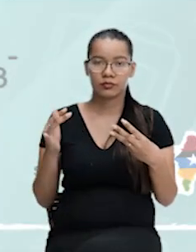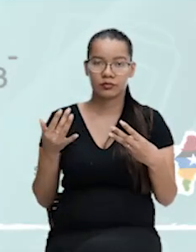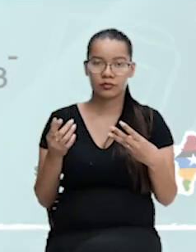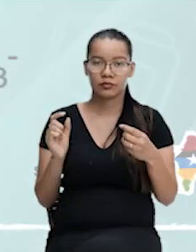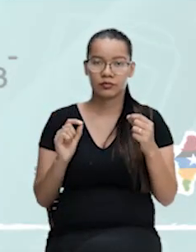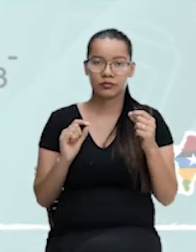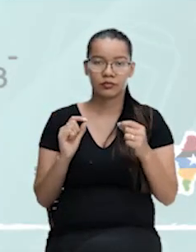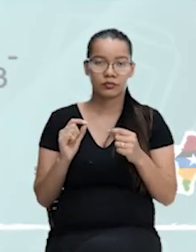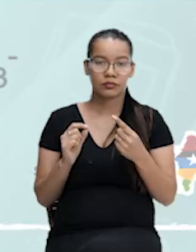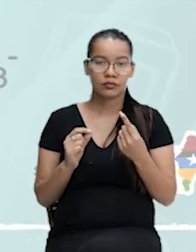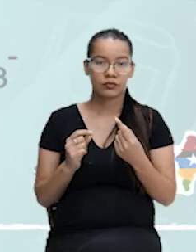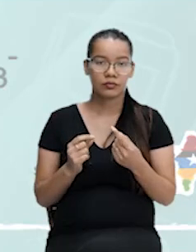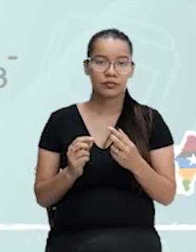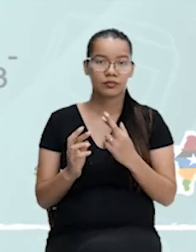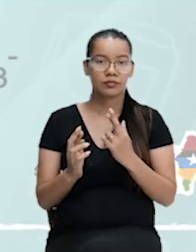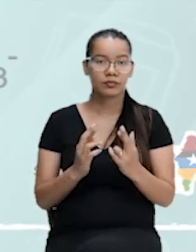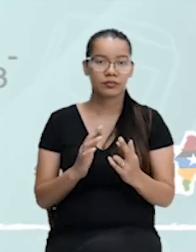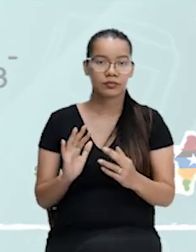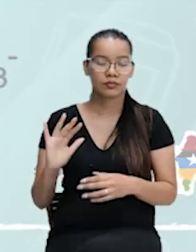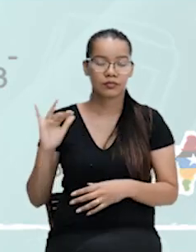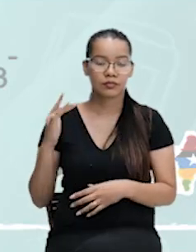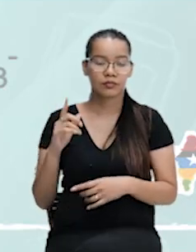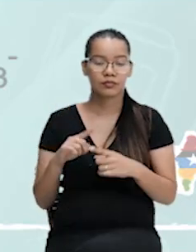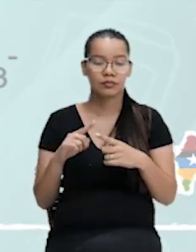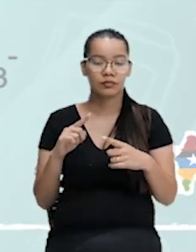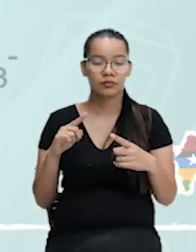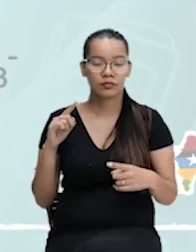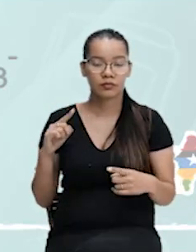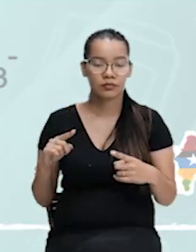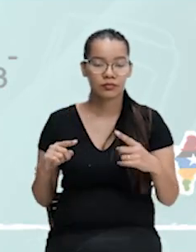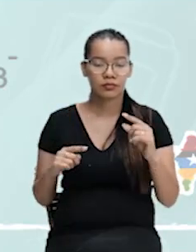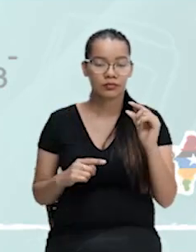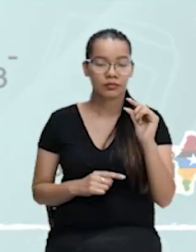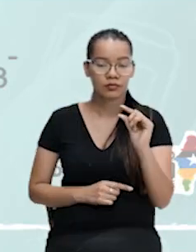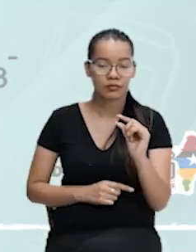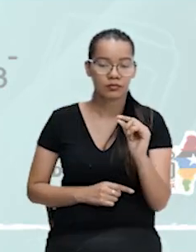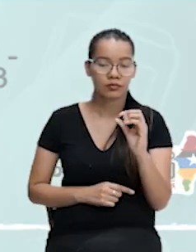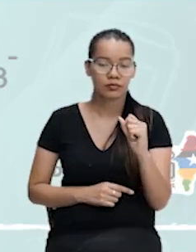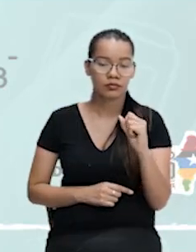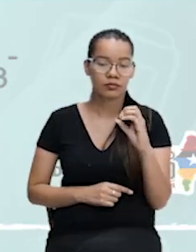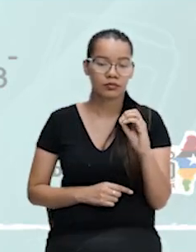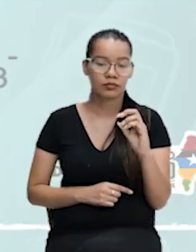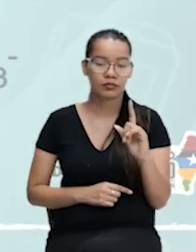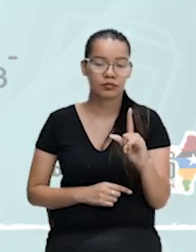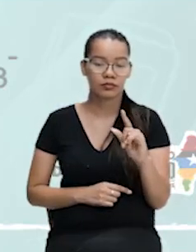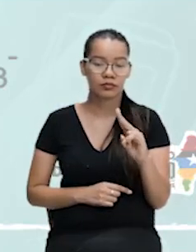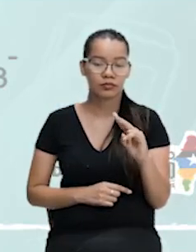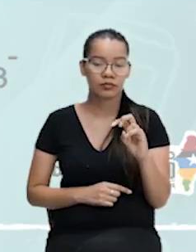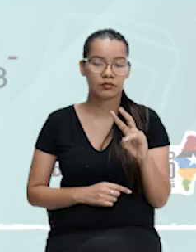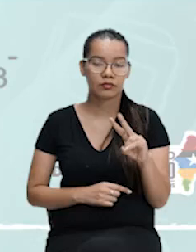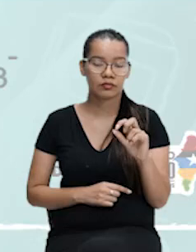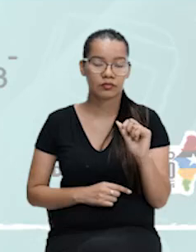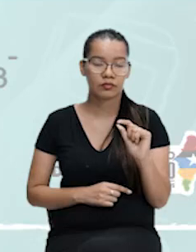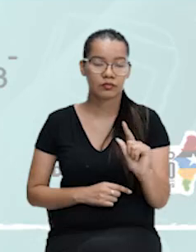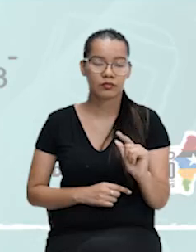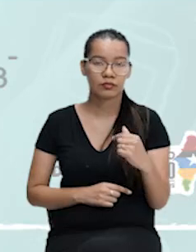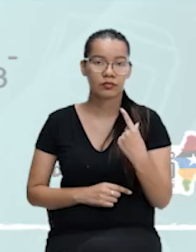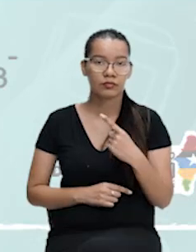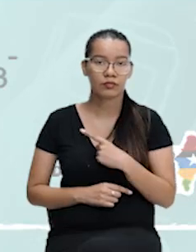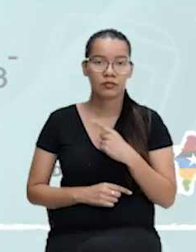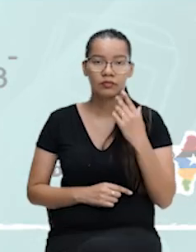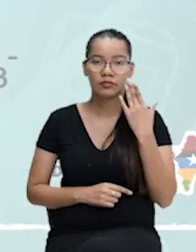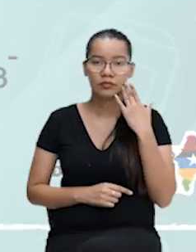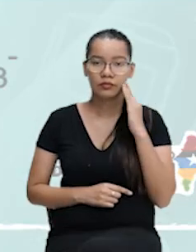uma reação ocorra é que o produto seja menos solúvel, certo? E a gente vai entender